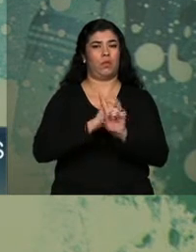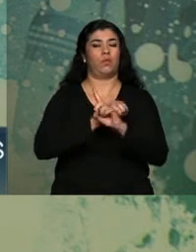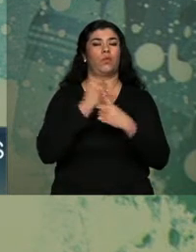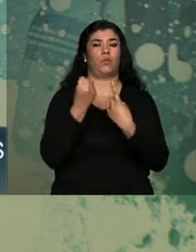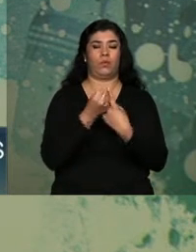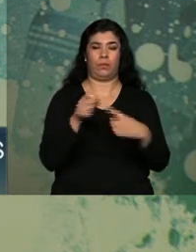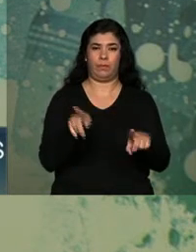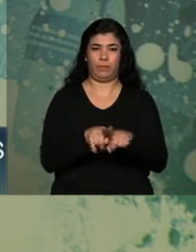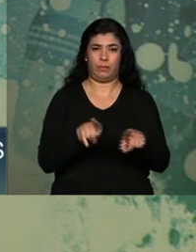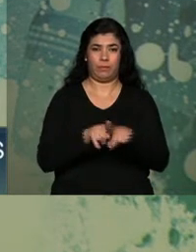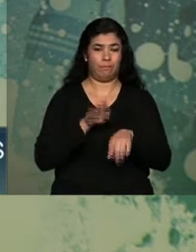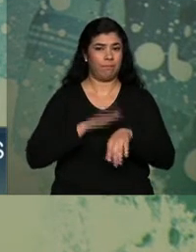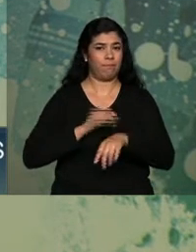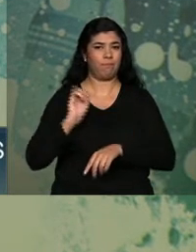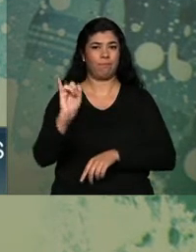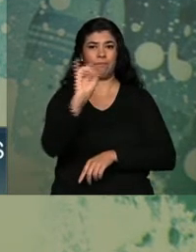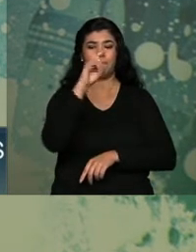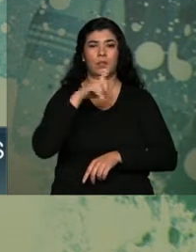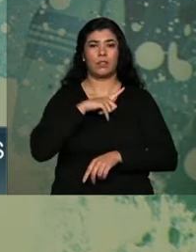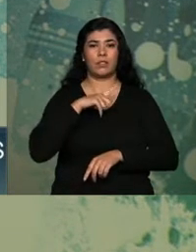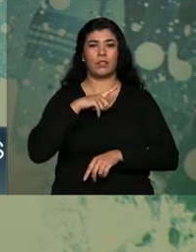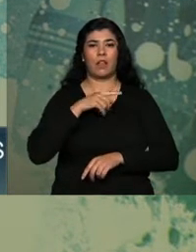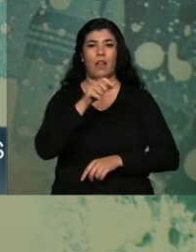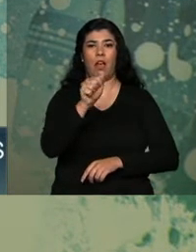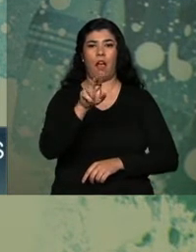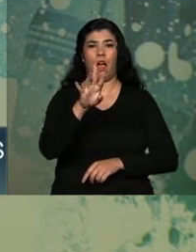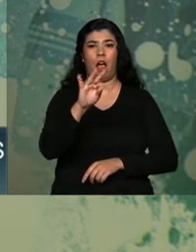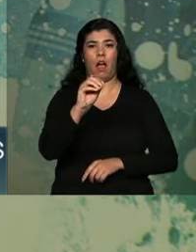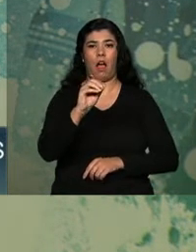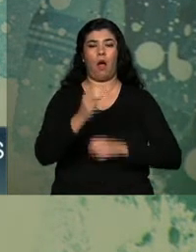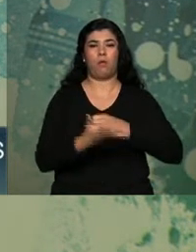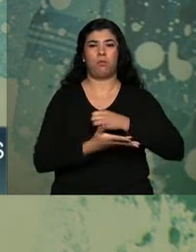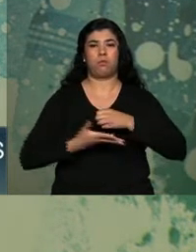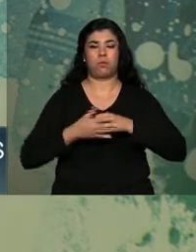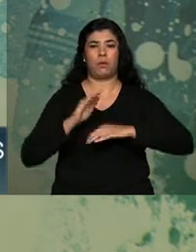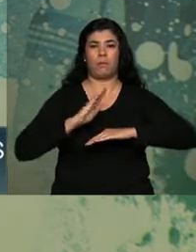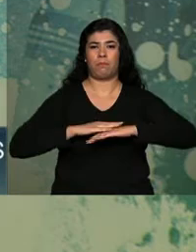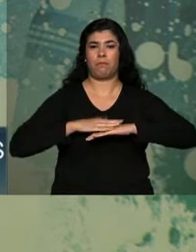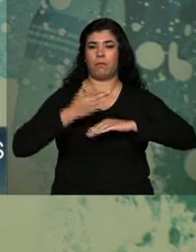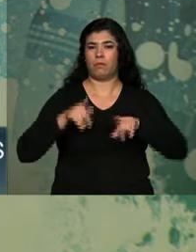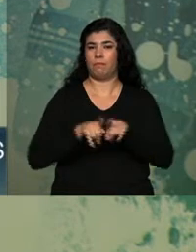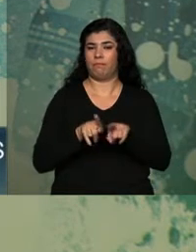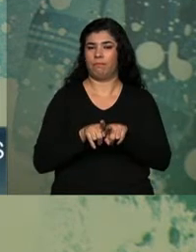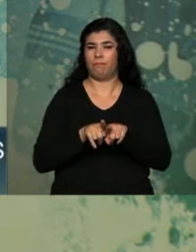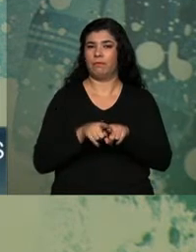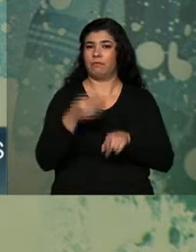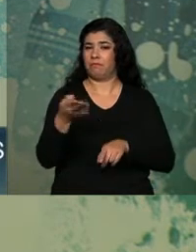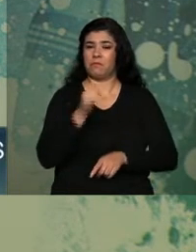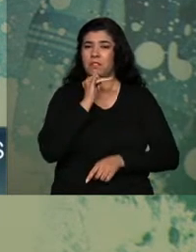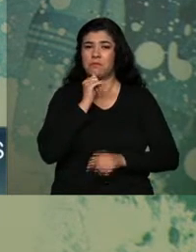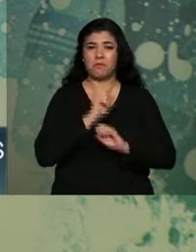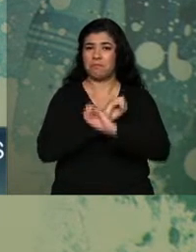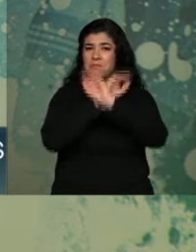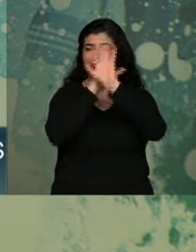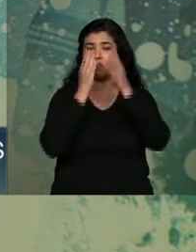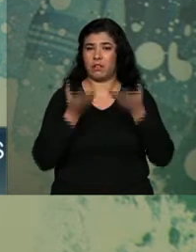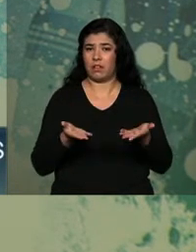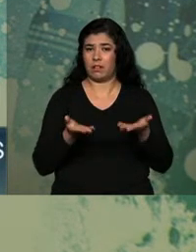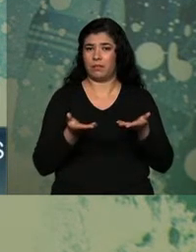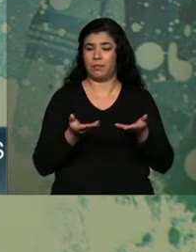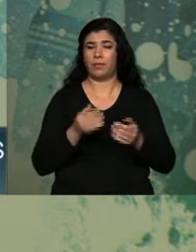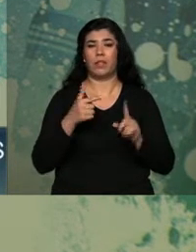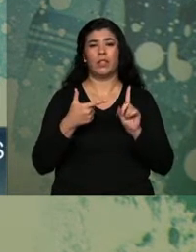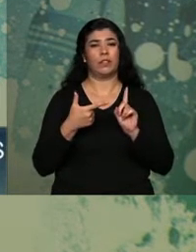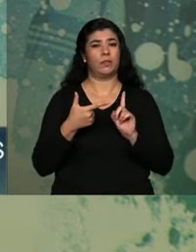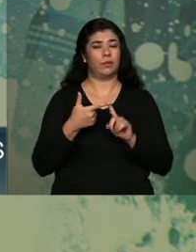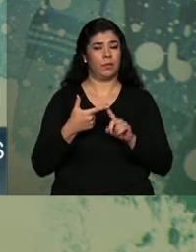e, acima de tudo, autossustentação do indivíduo. Esse exemplo está muito claro.